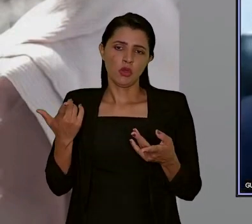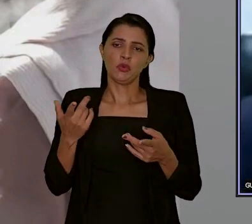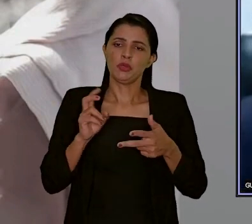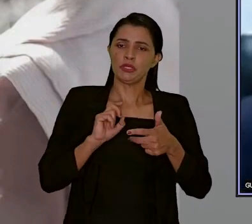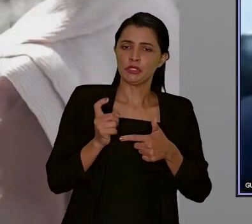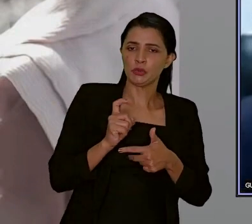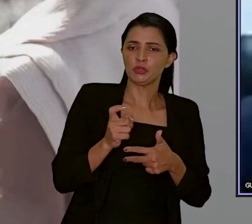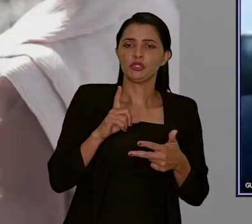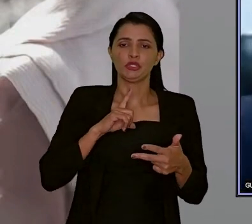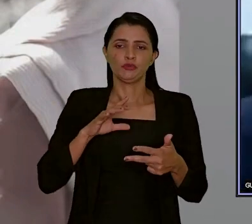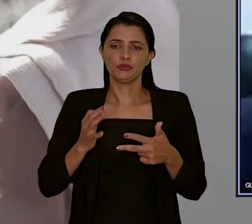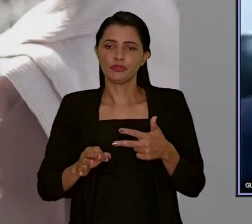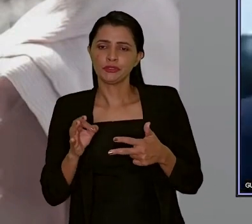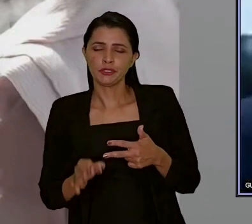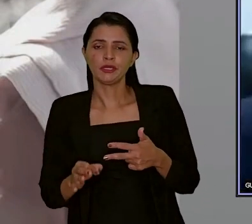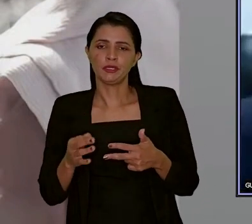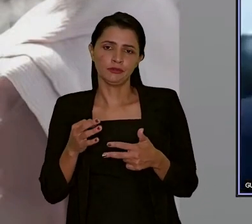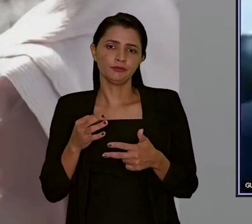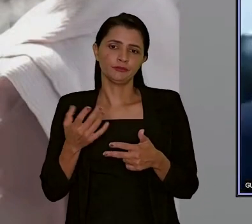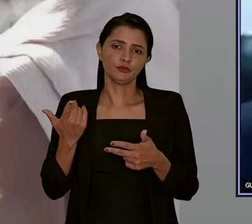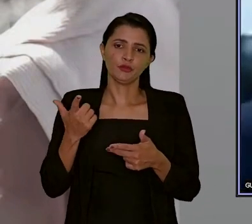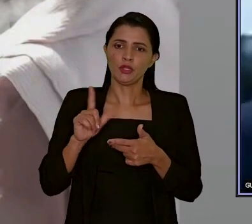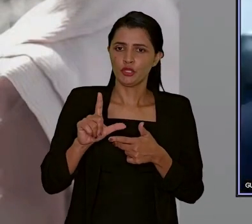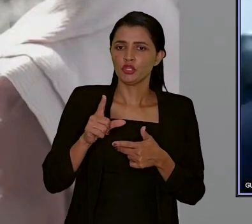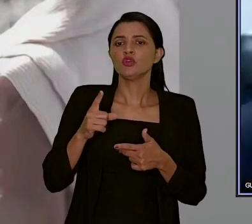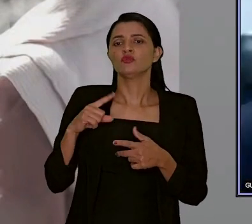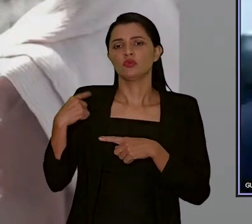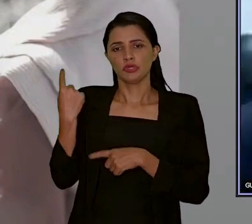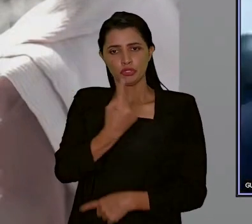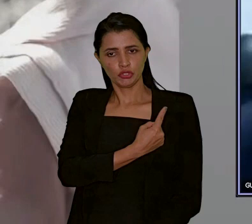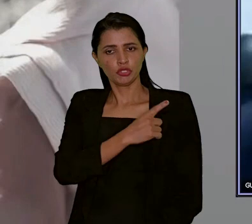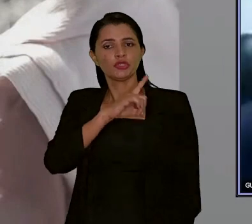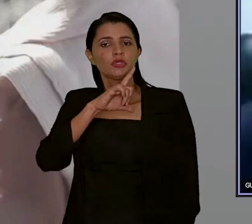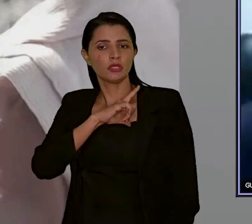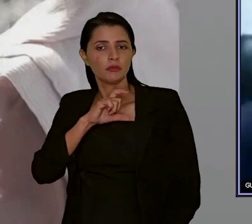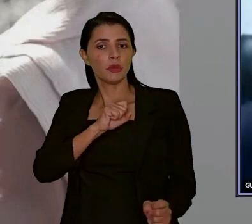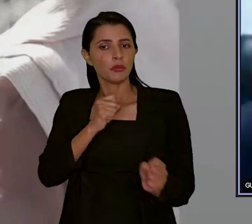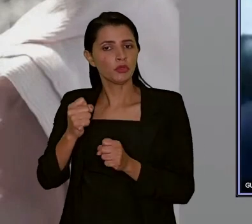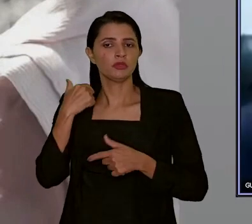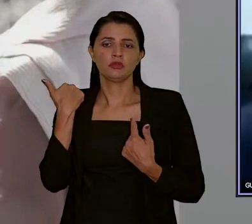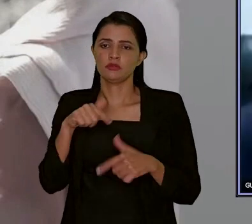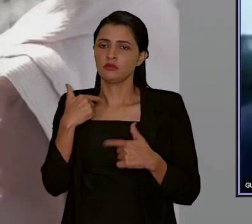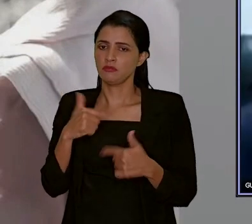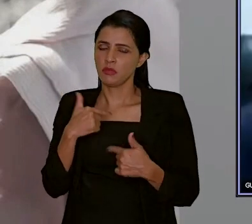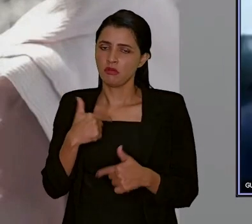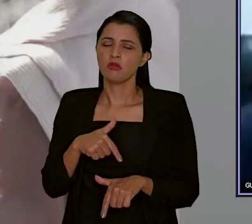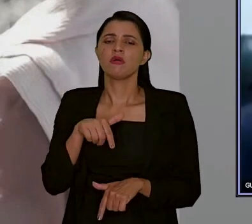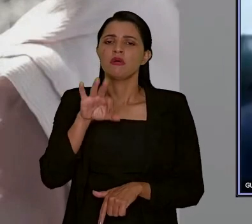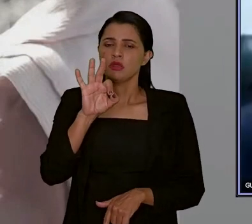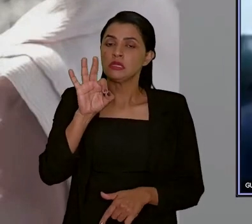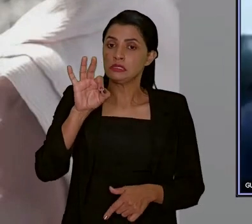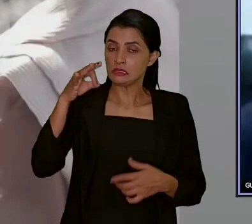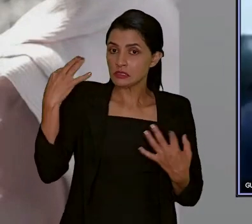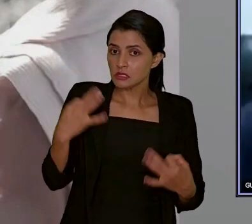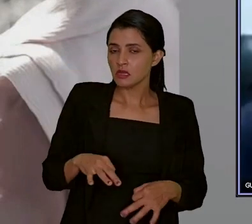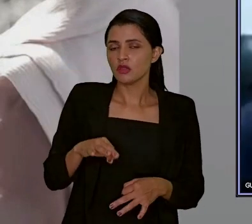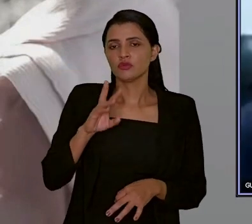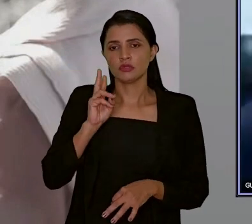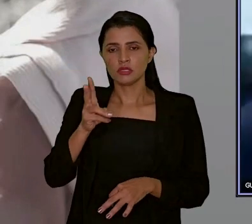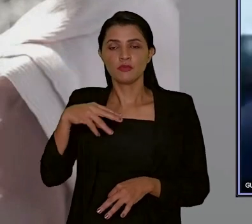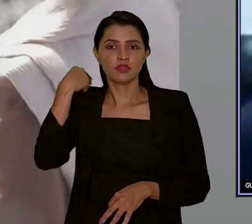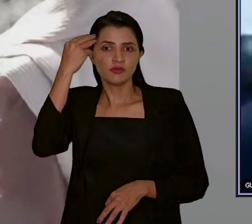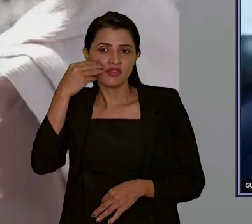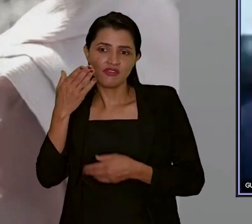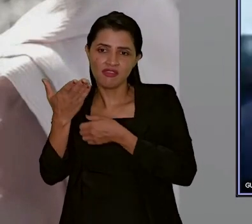executivo, né, enfim, do legislativo, temos para poder atuar. E, obviamente, sempre contando aí com experiências